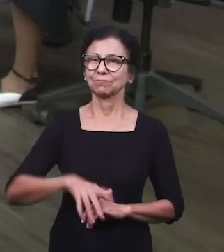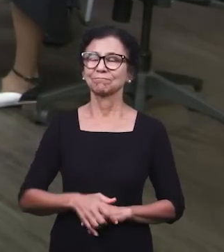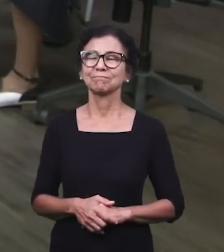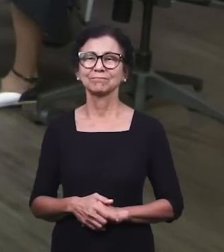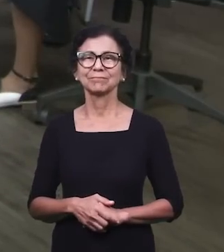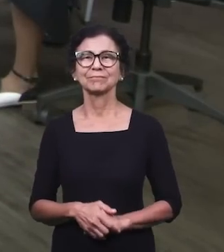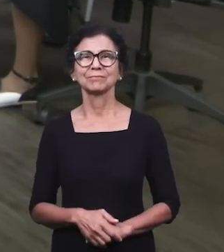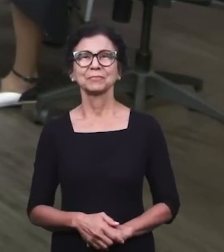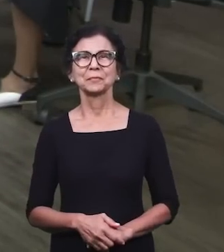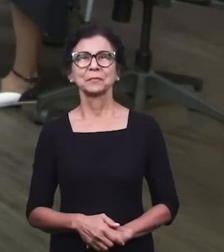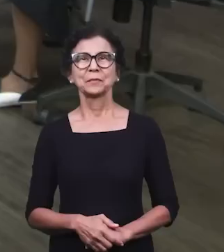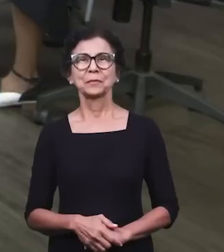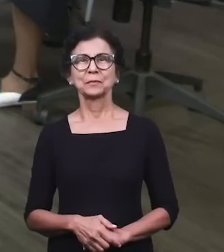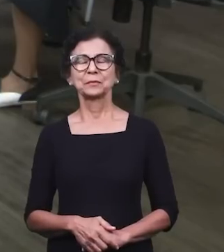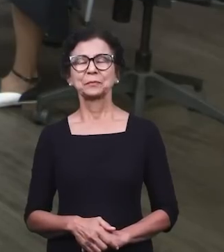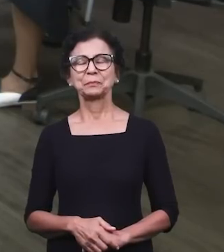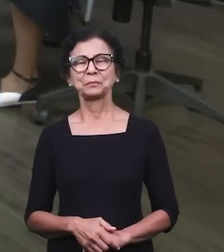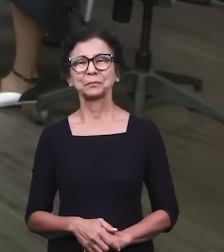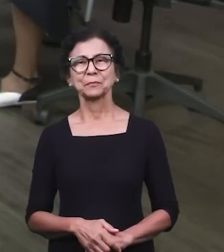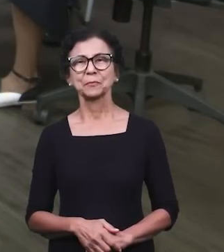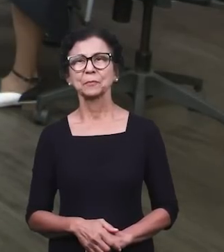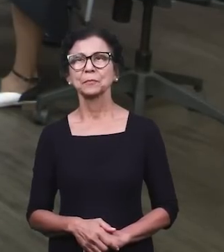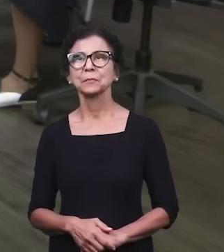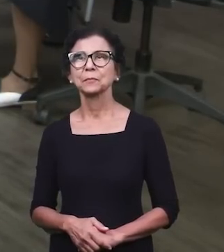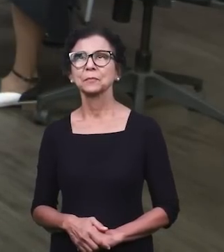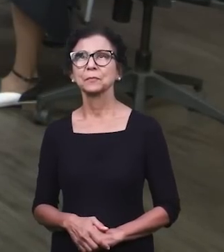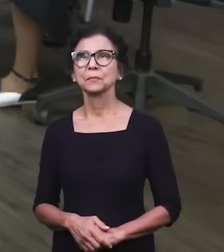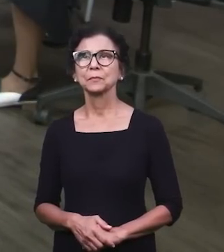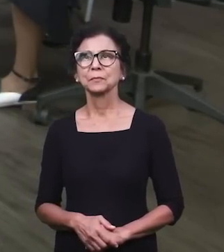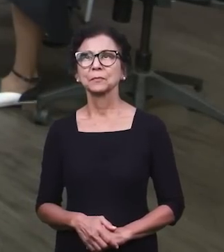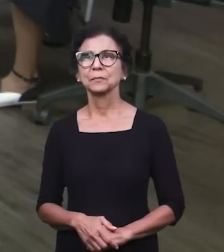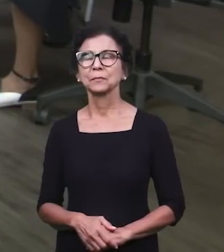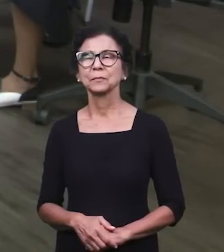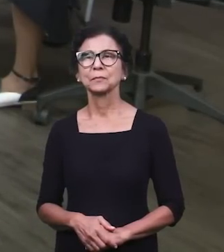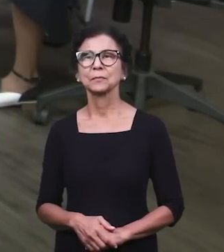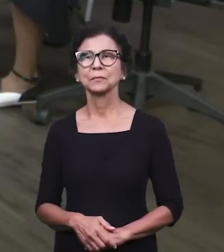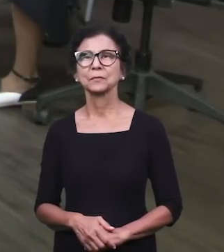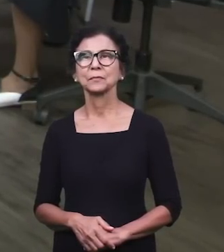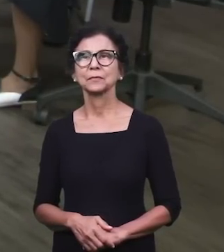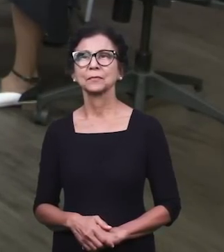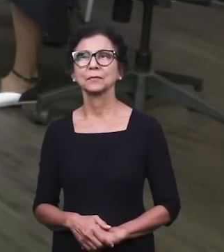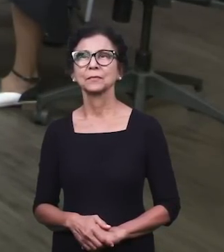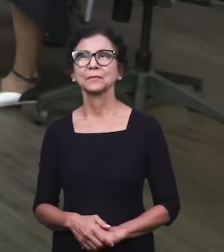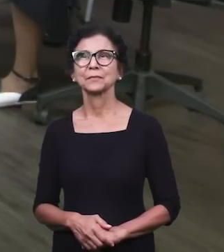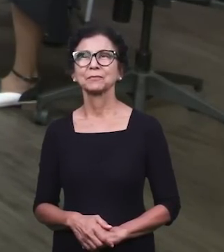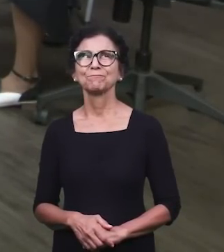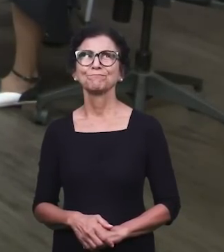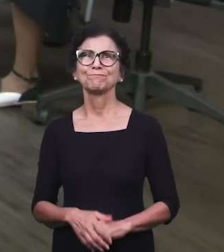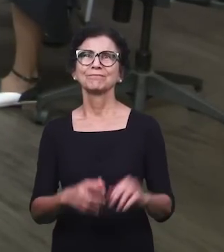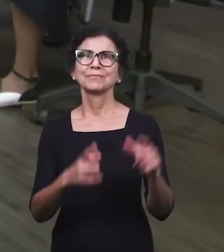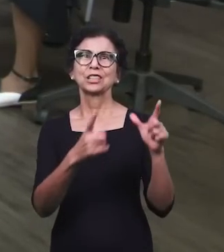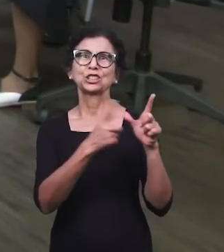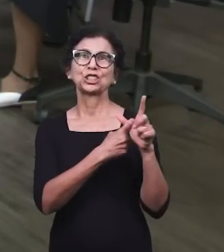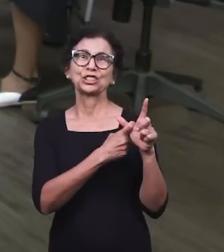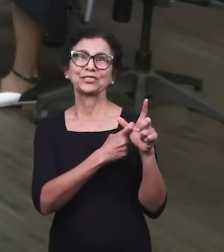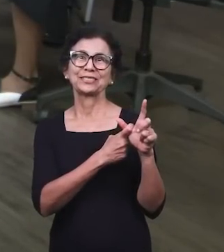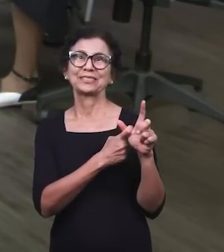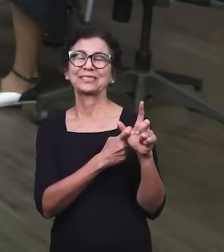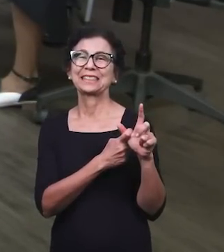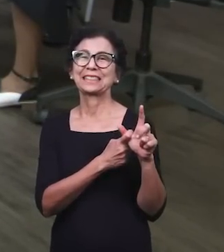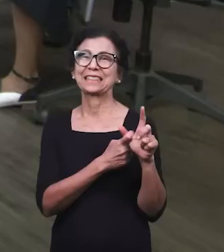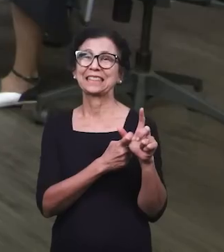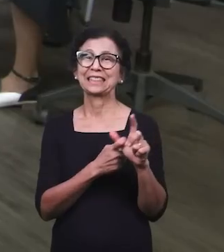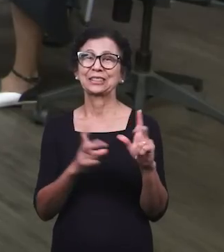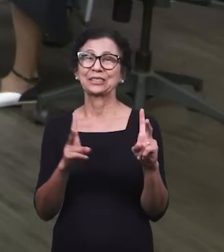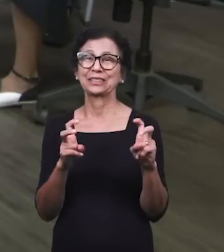bênção ter o Senhor ao nosso lado. Andréia, vamos seguir? Agora o tema vai ser endividamento. É um tema difícil, né?